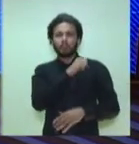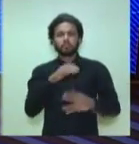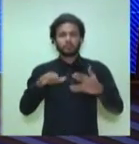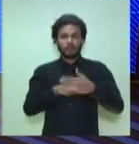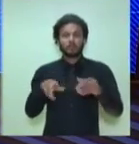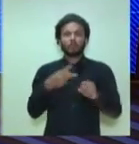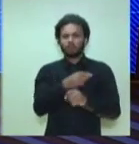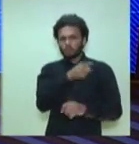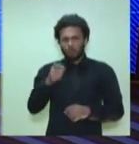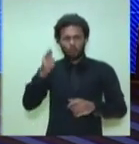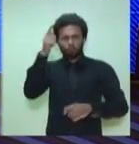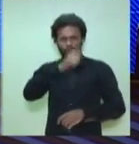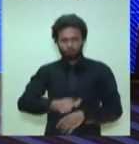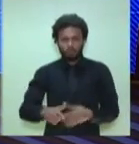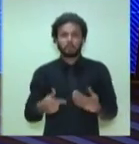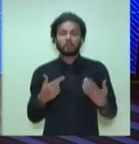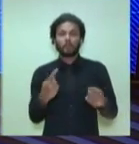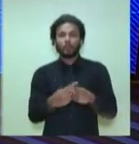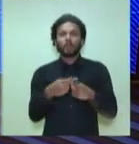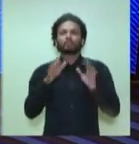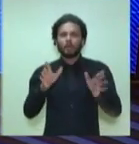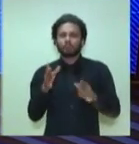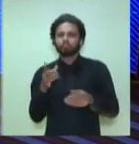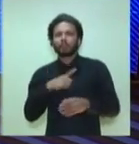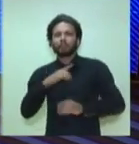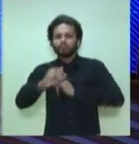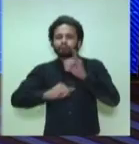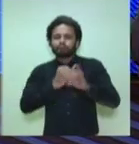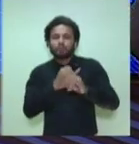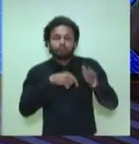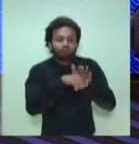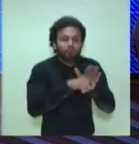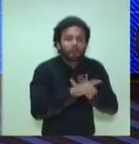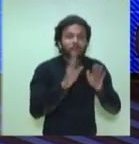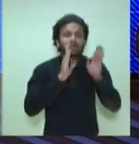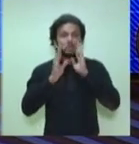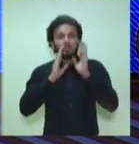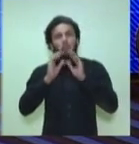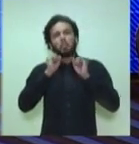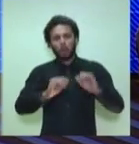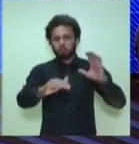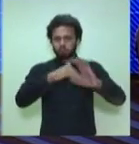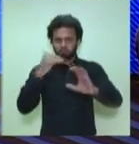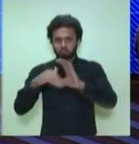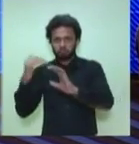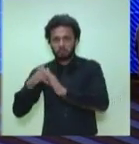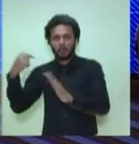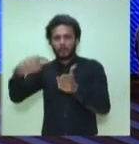mas você continue com a gente, hein? Estamos também no Facebook do Em Tempo. E siga mandando perguntas pelo